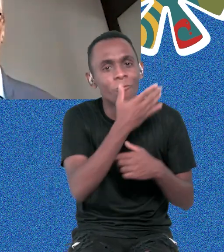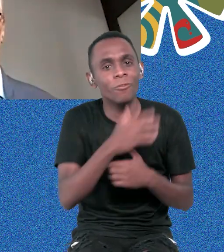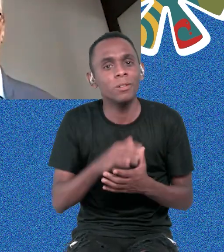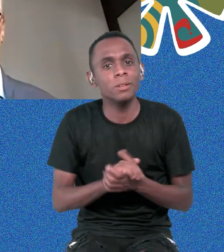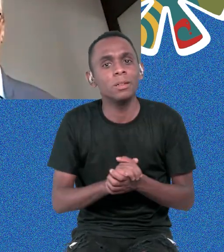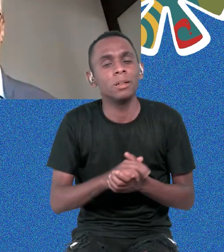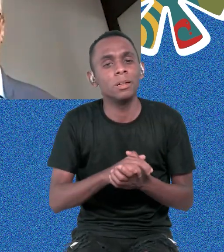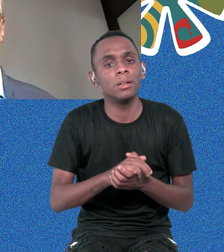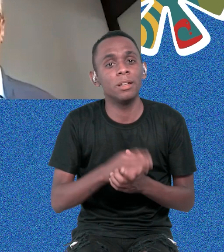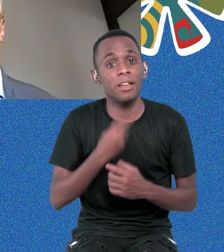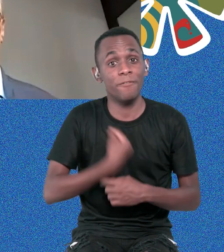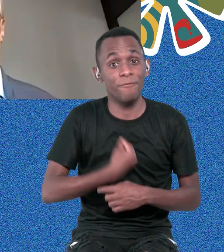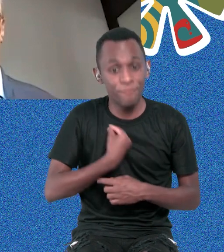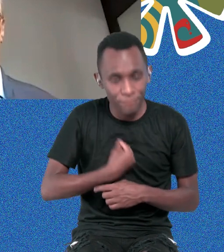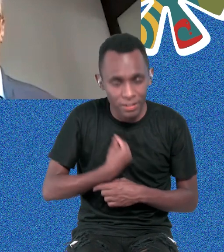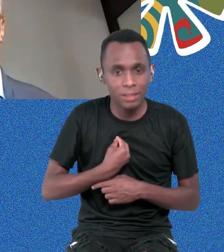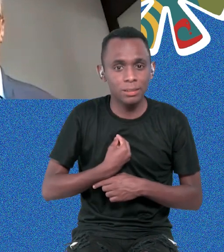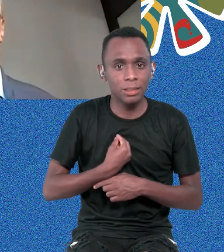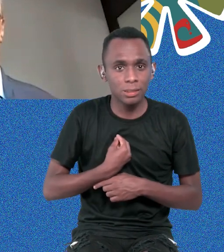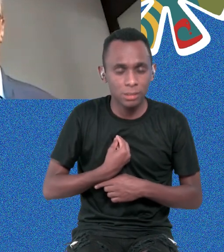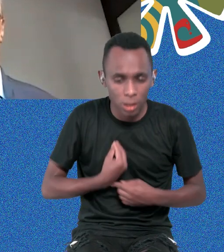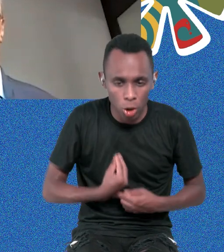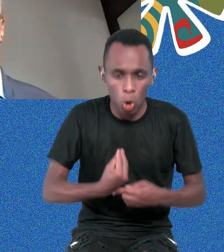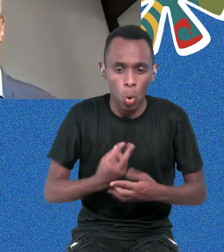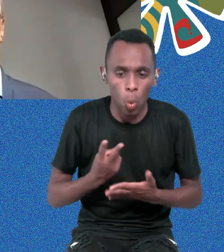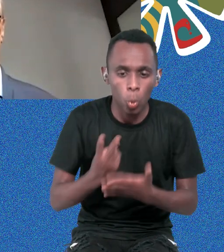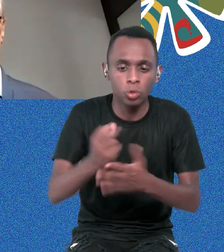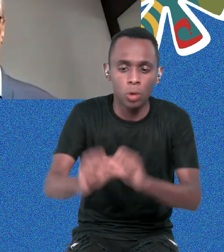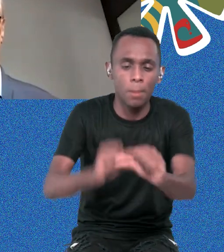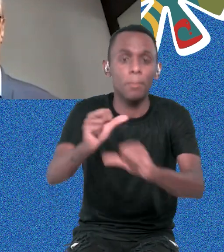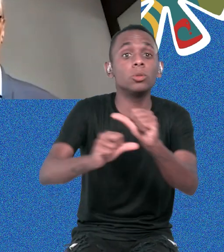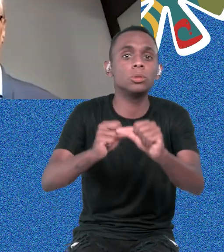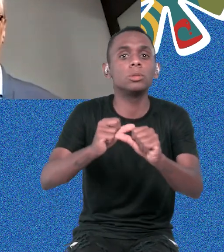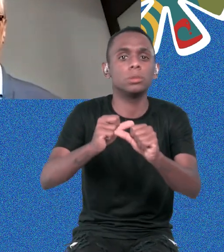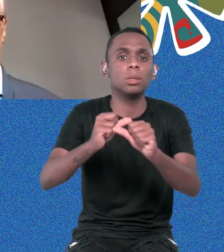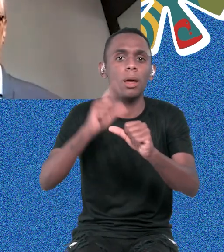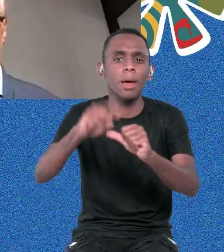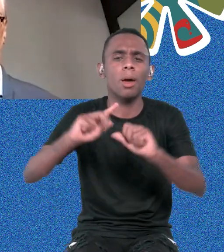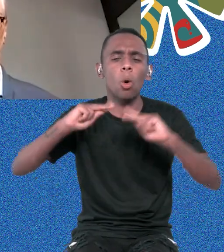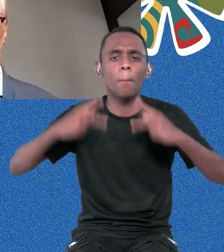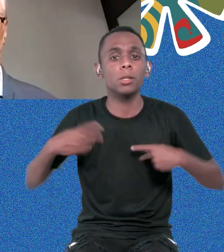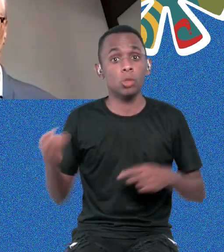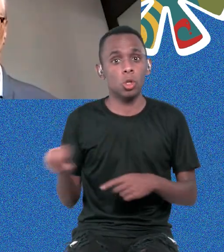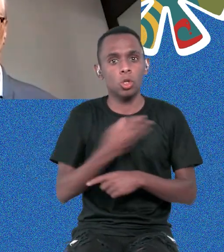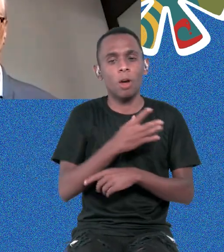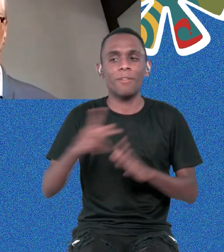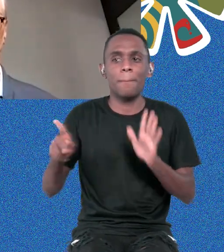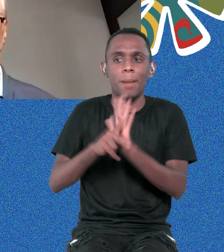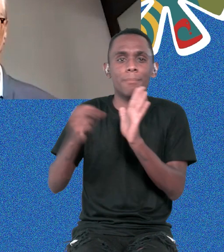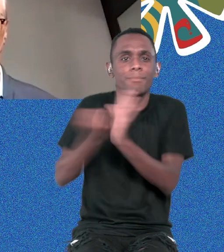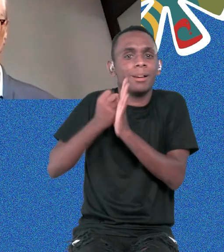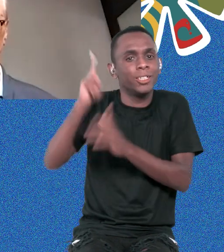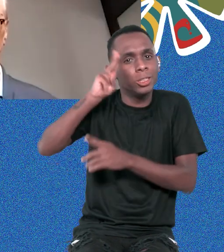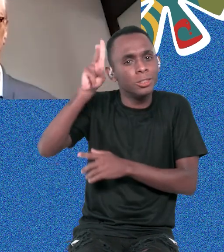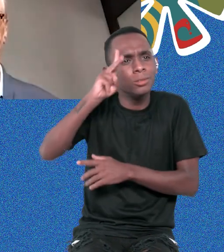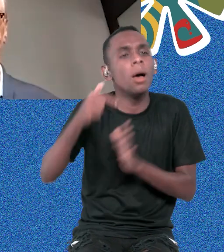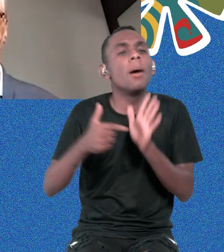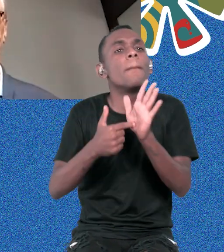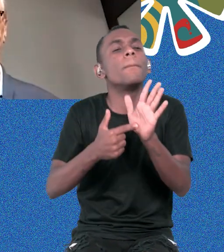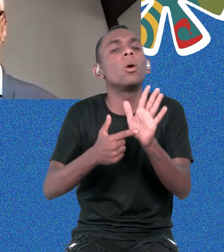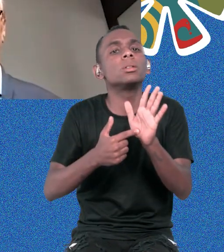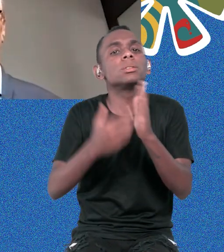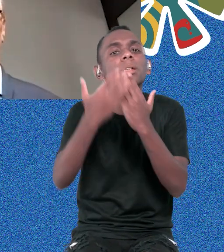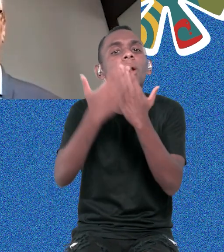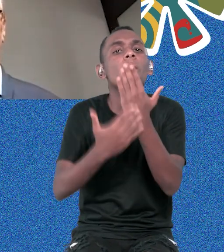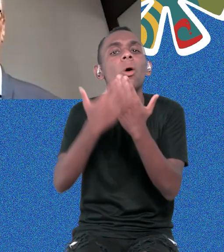forno, chama Vidas Reexistentes, reafirmando outra humanidade na história.